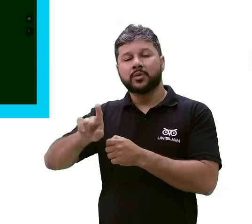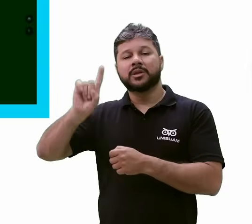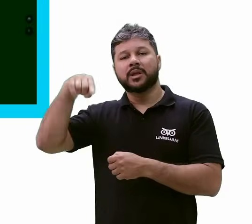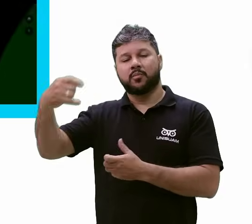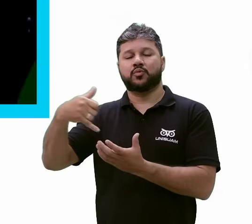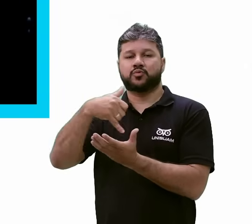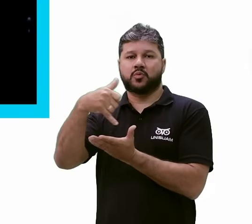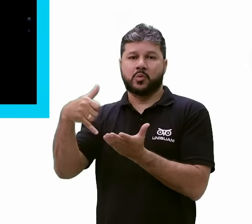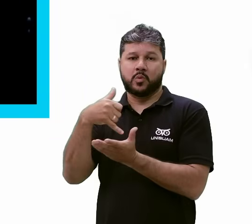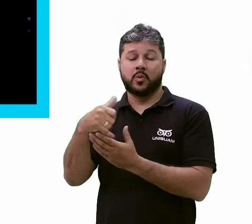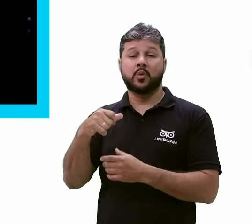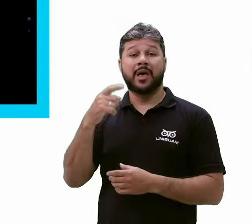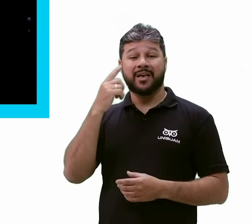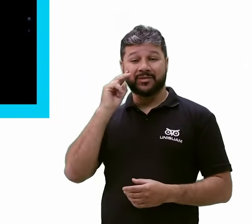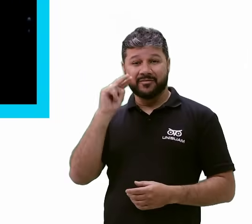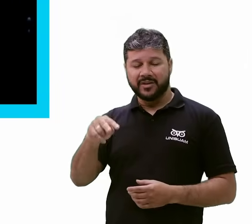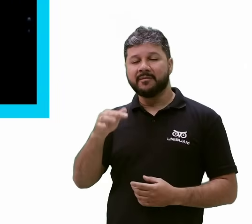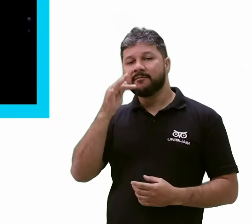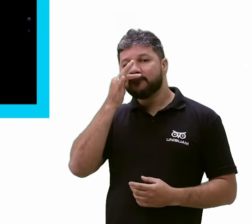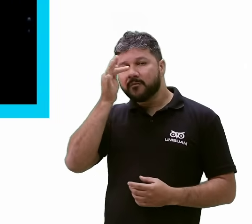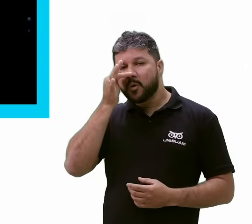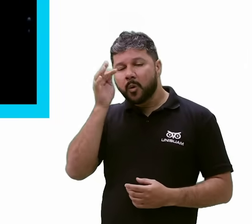E essa flor, quando você vê ela